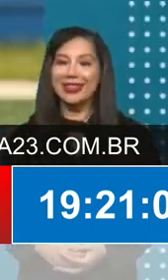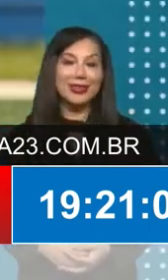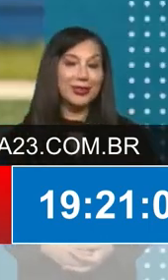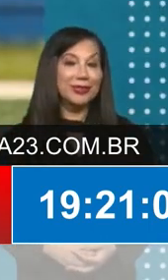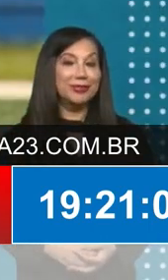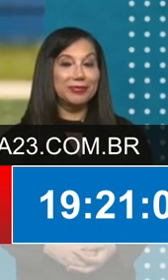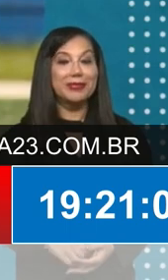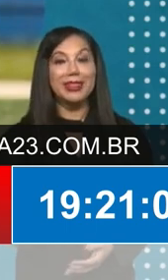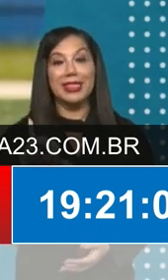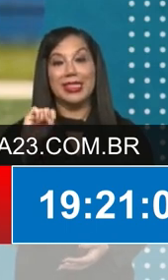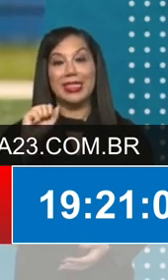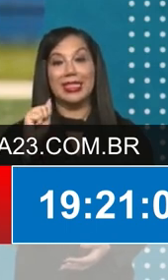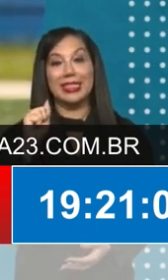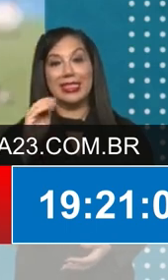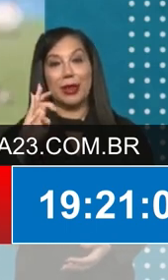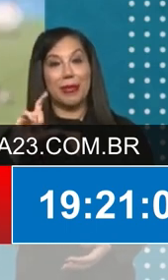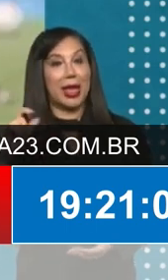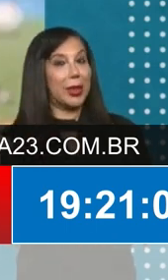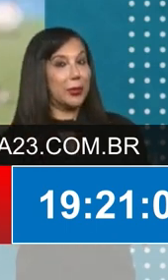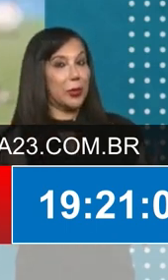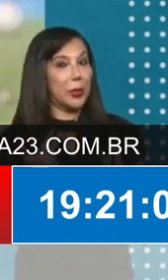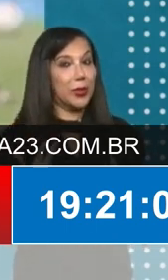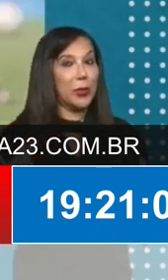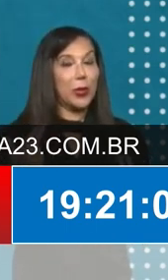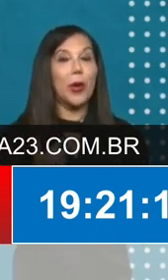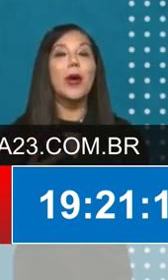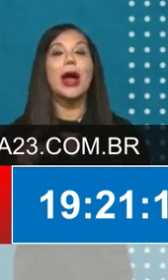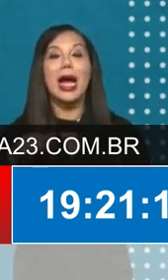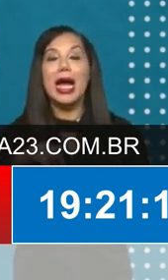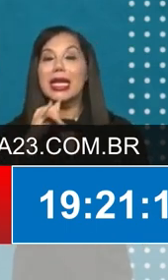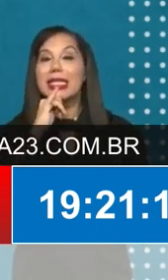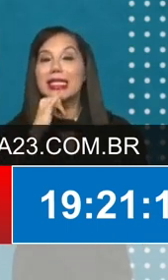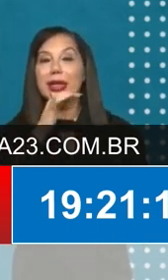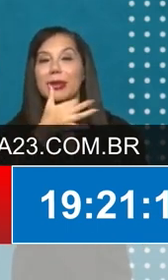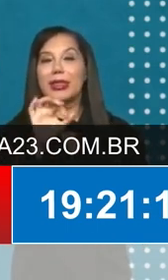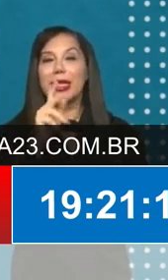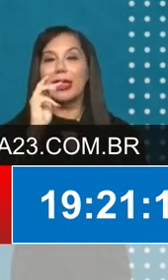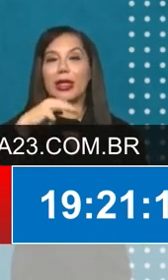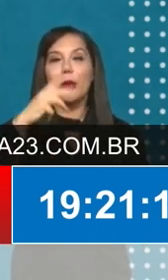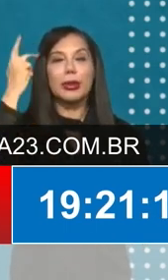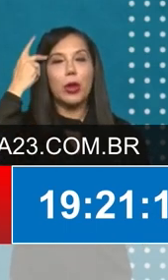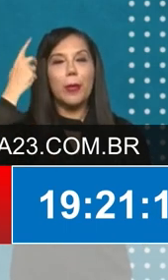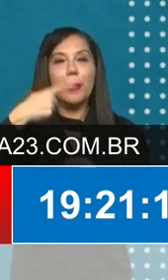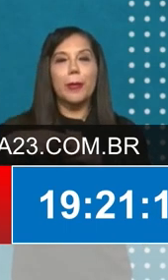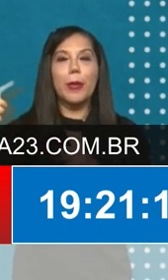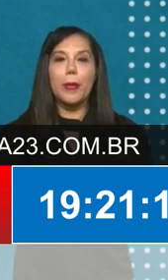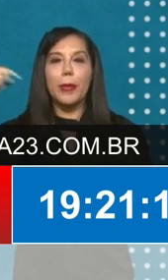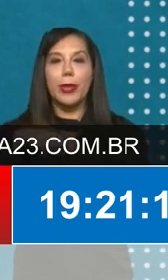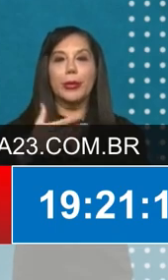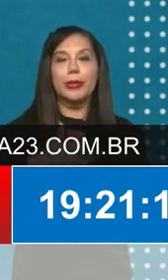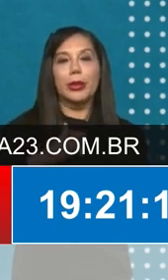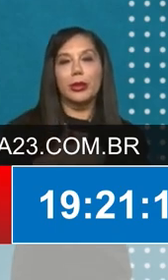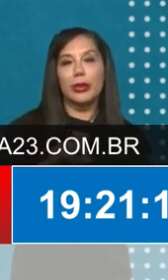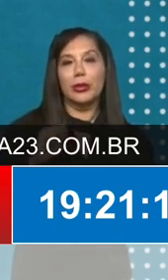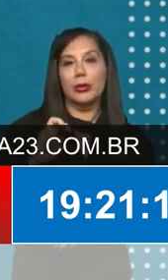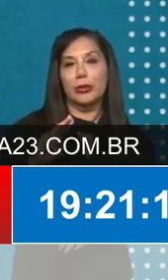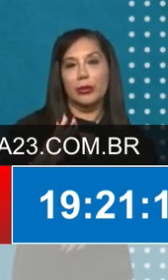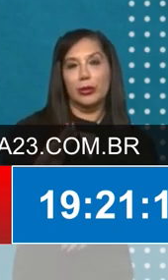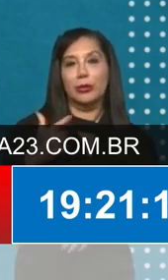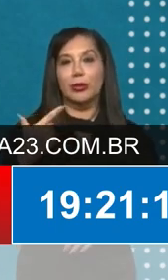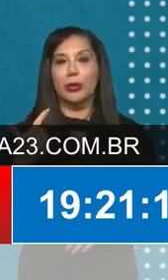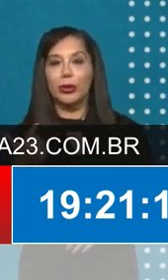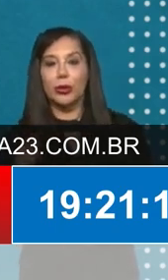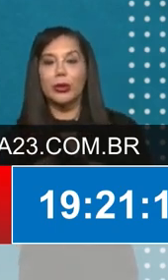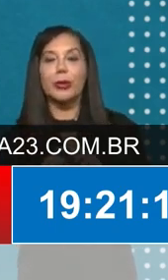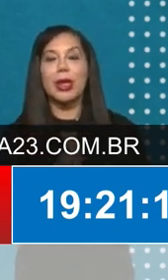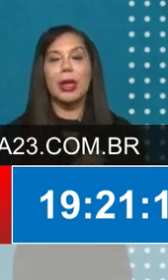Como Isabela não foi diferente, ela veio de Boituva, cerca de 100 quilômetros de São Paulo, para treinar no Sub-12 do Tabuão e na